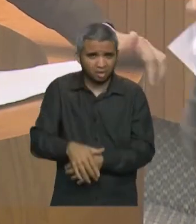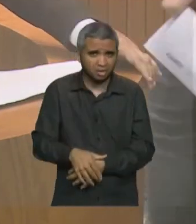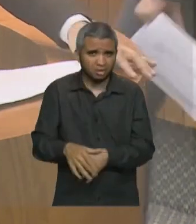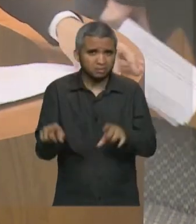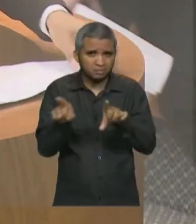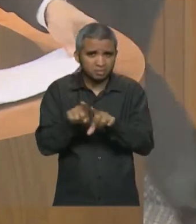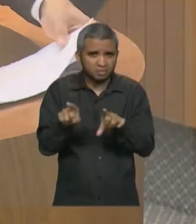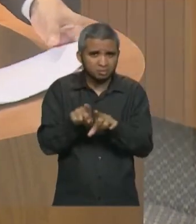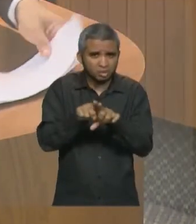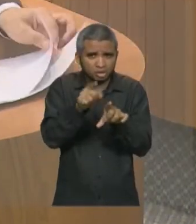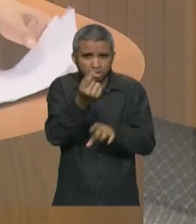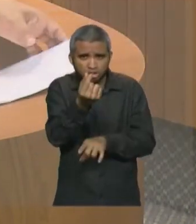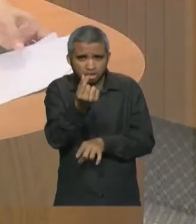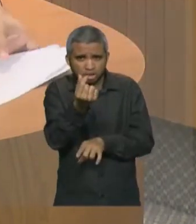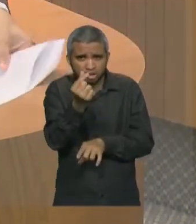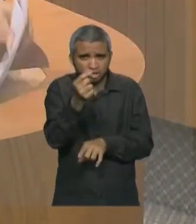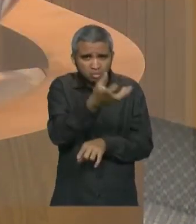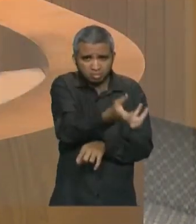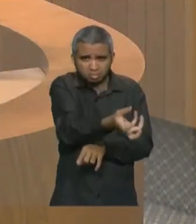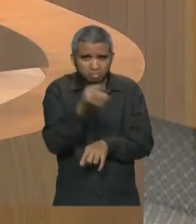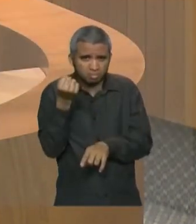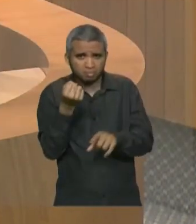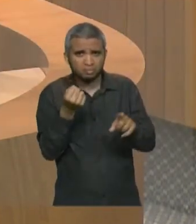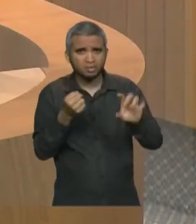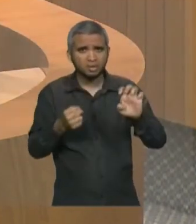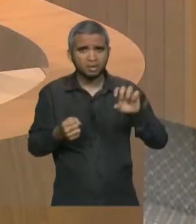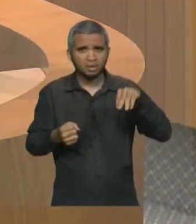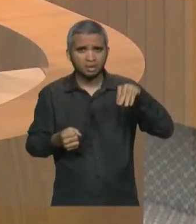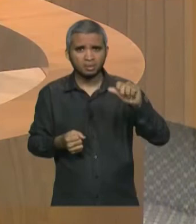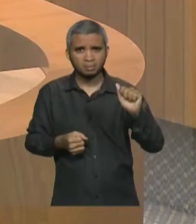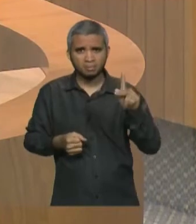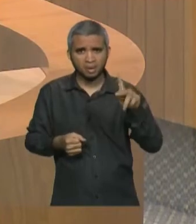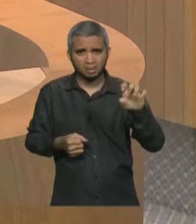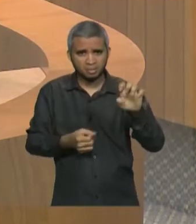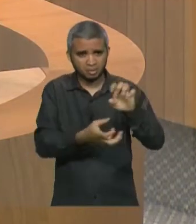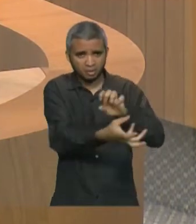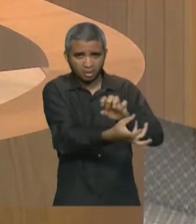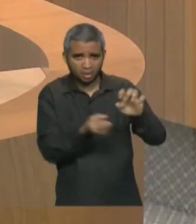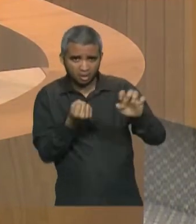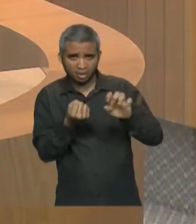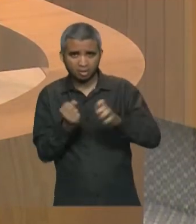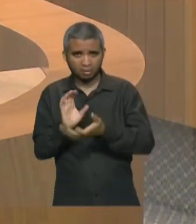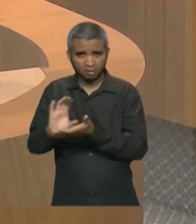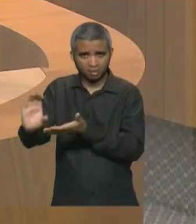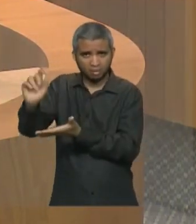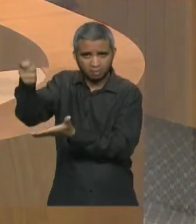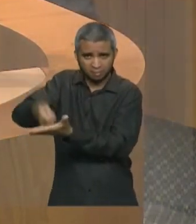Itaqui? Como é que pagaram pelas bandeirolas? Como é que pagaram?